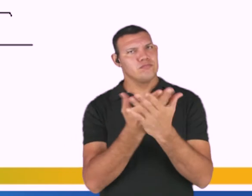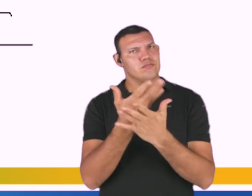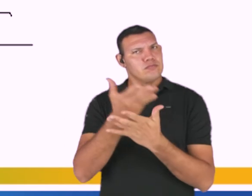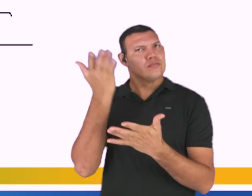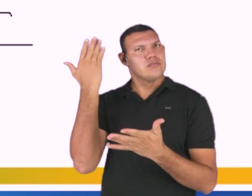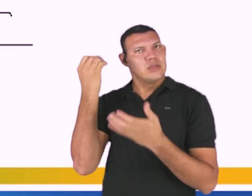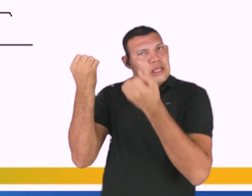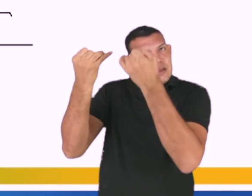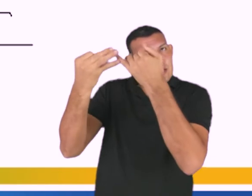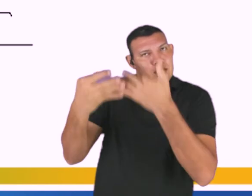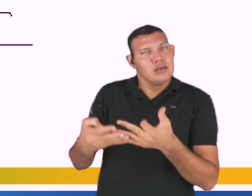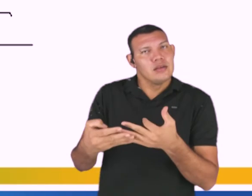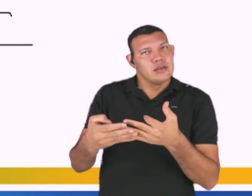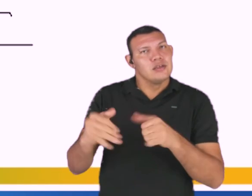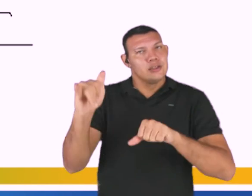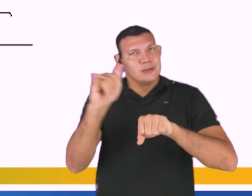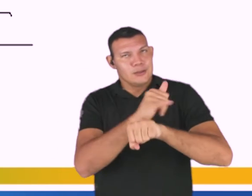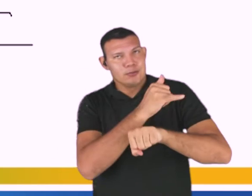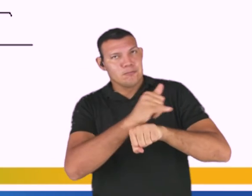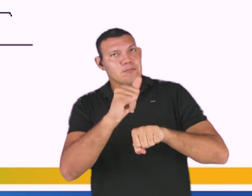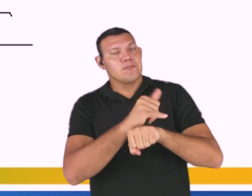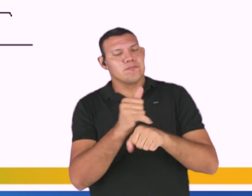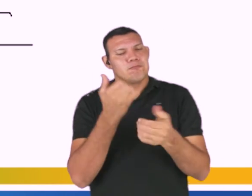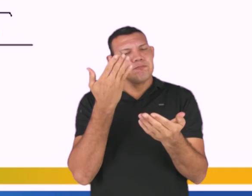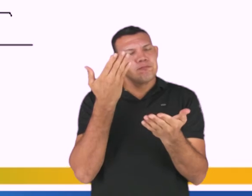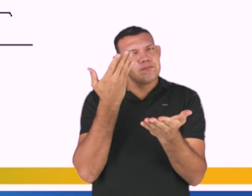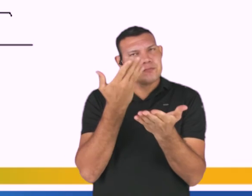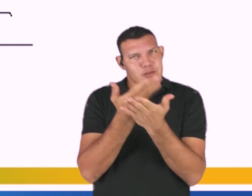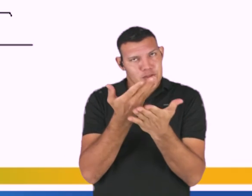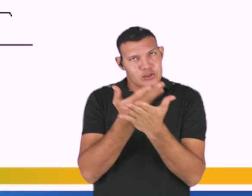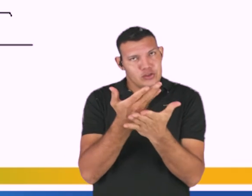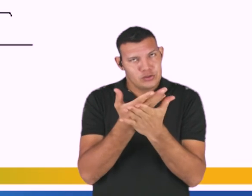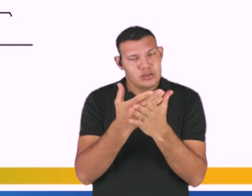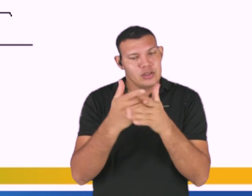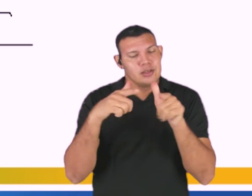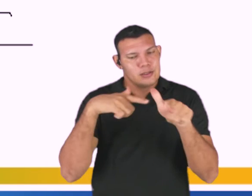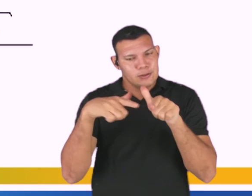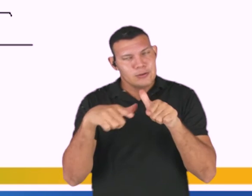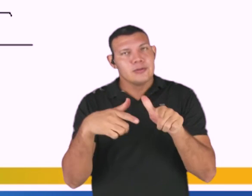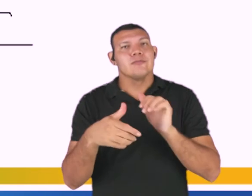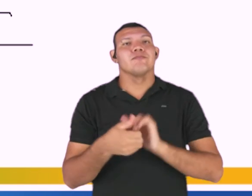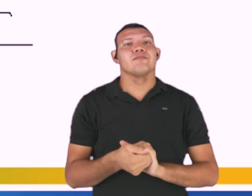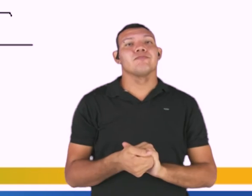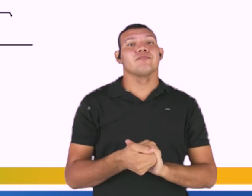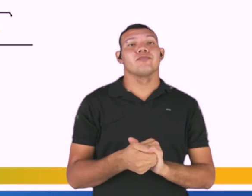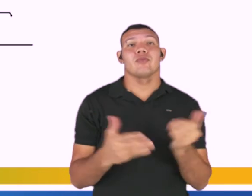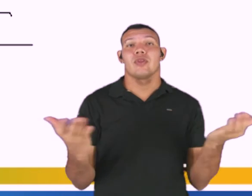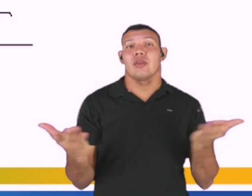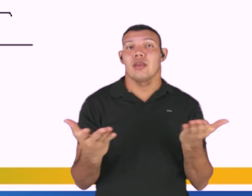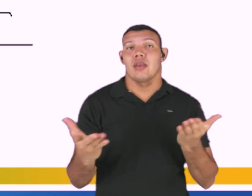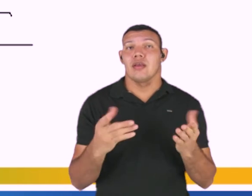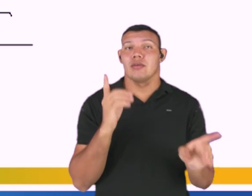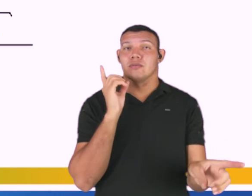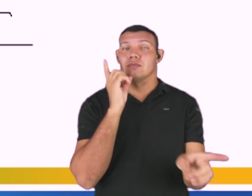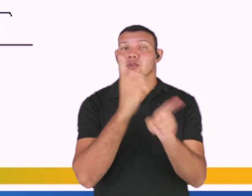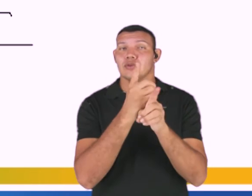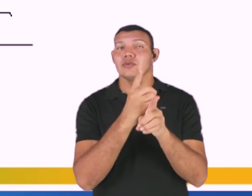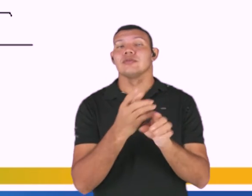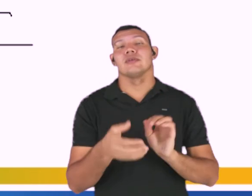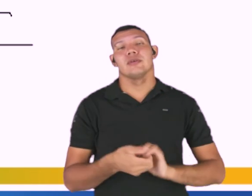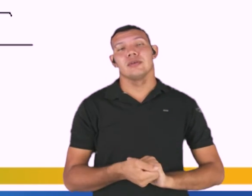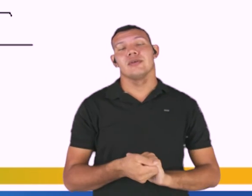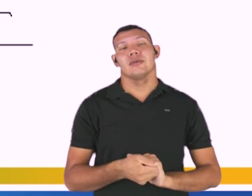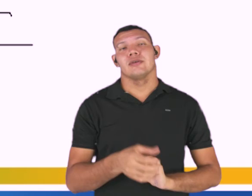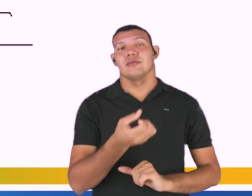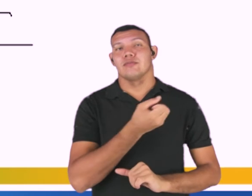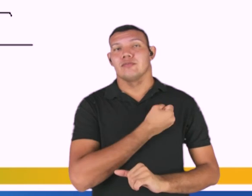e trabalhada essa estratégia do dispositivo, a ideia aqui é encontrar os coeficientes dessa q de